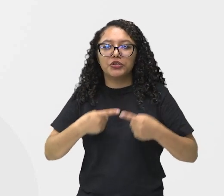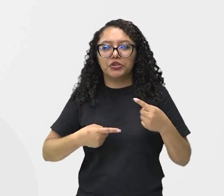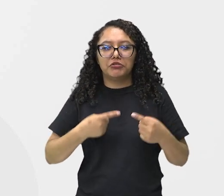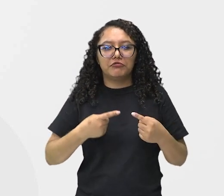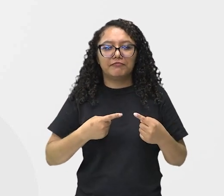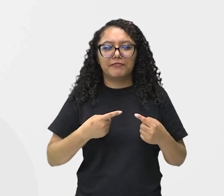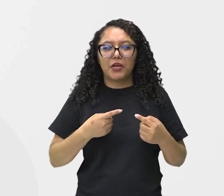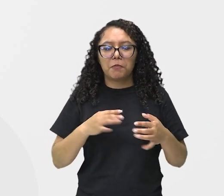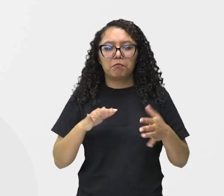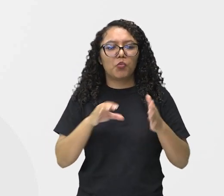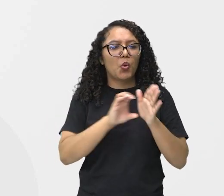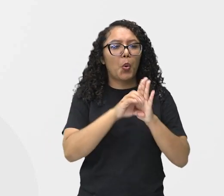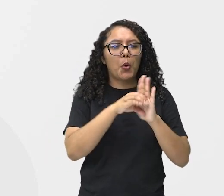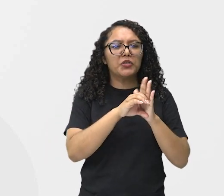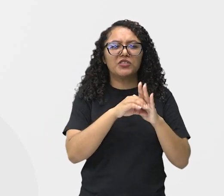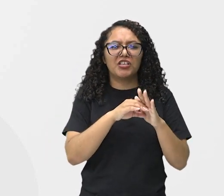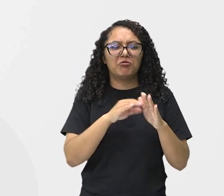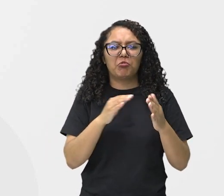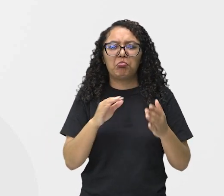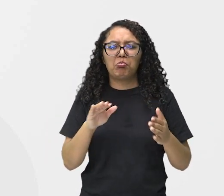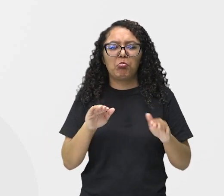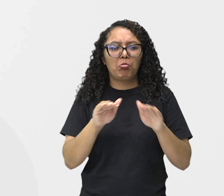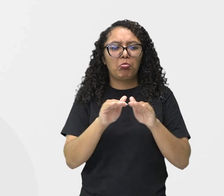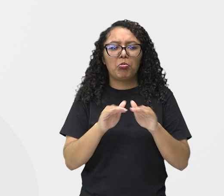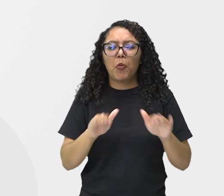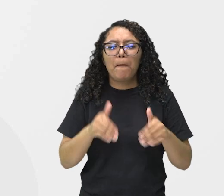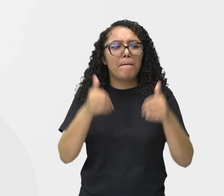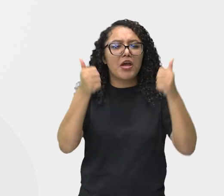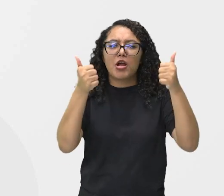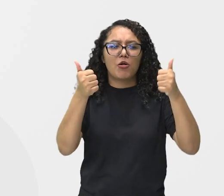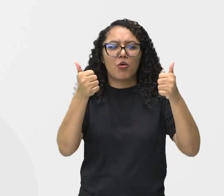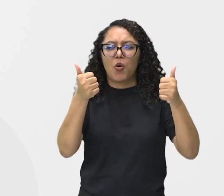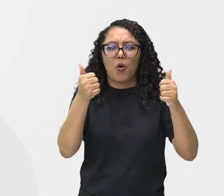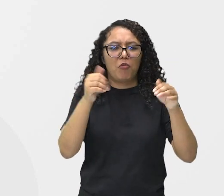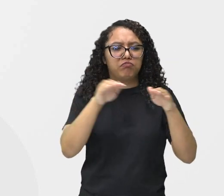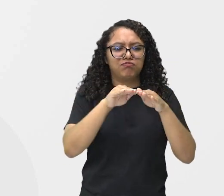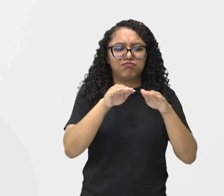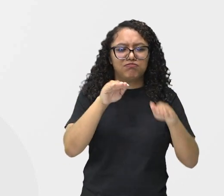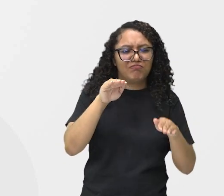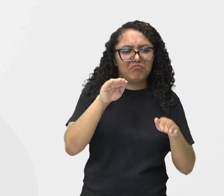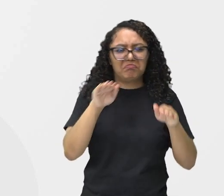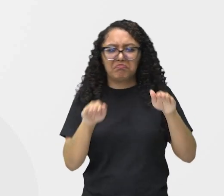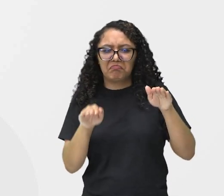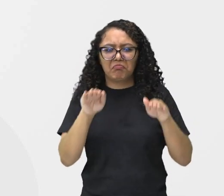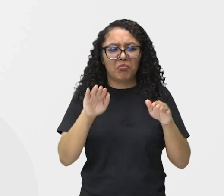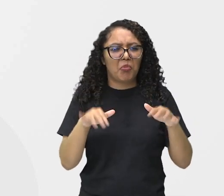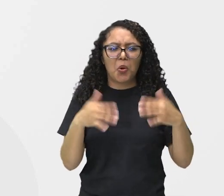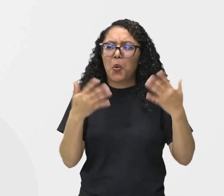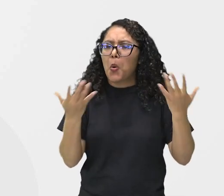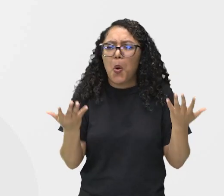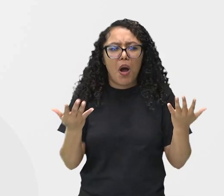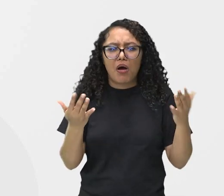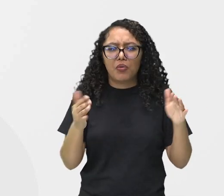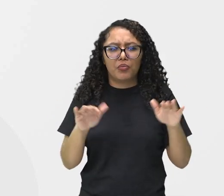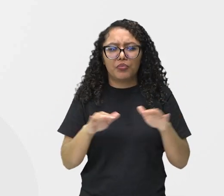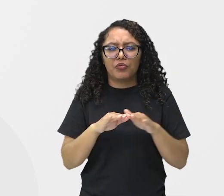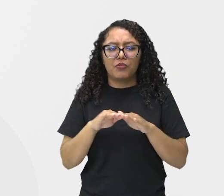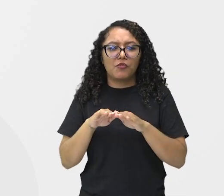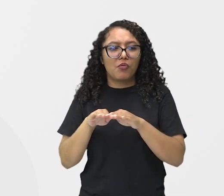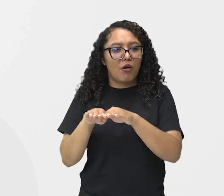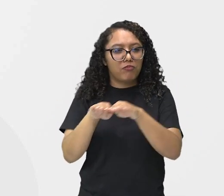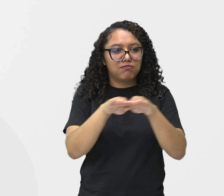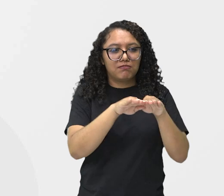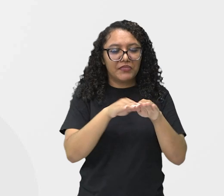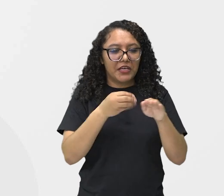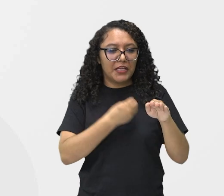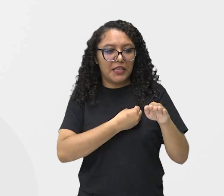era mais válido? Qual é que era superior? Qual é que era inferior? Qual que predominava mais na vida